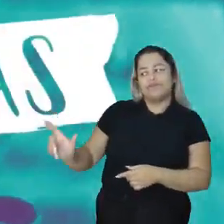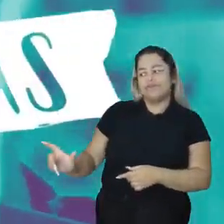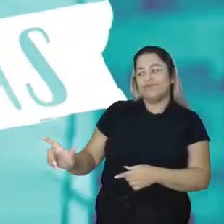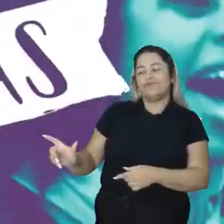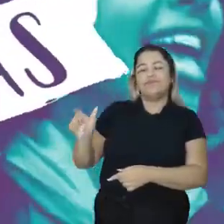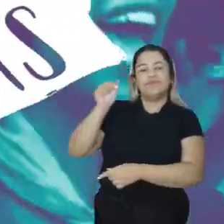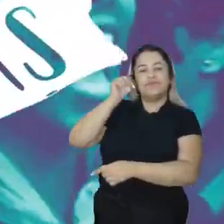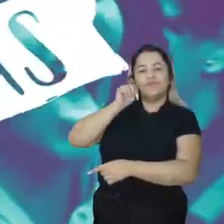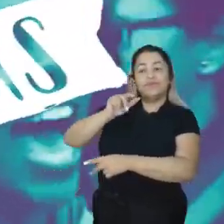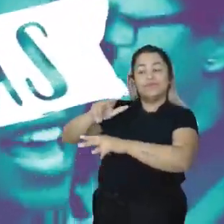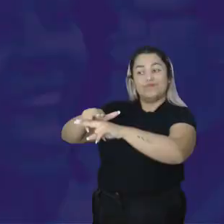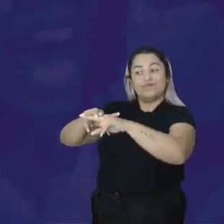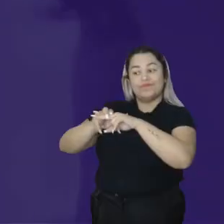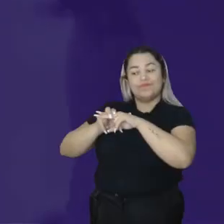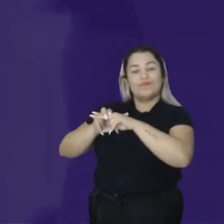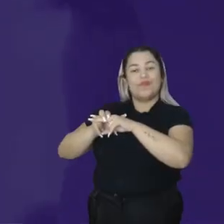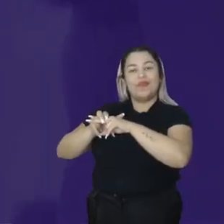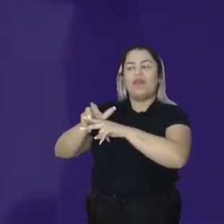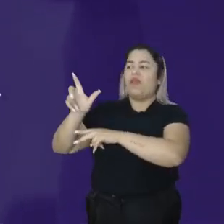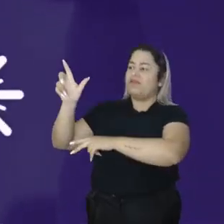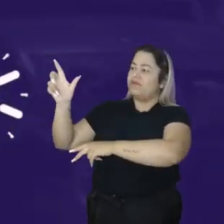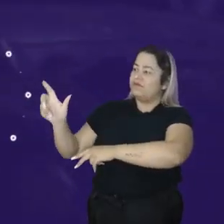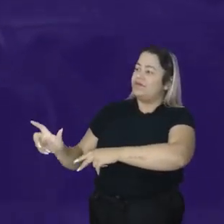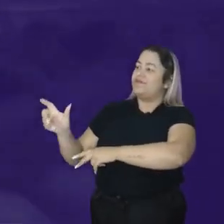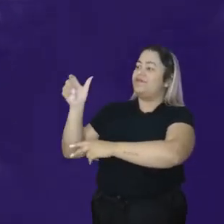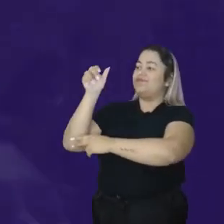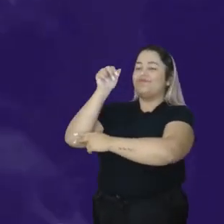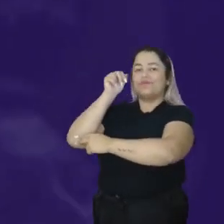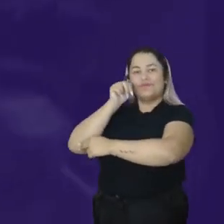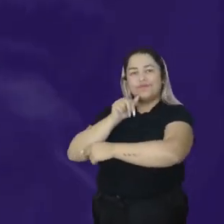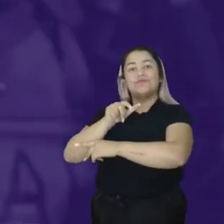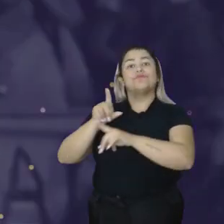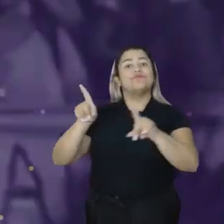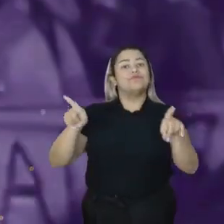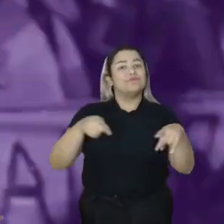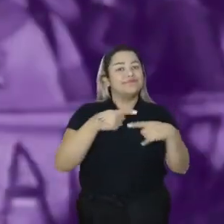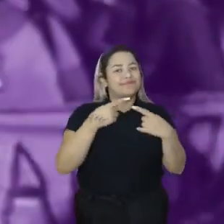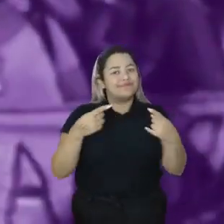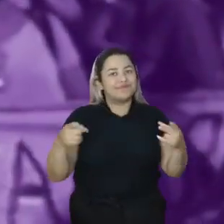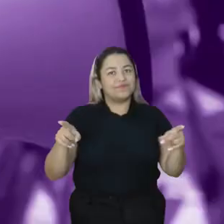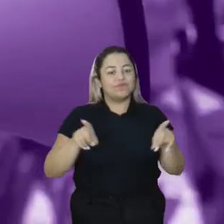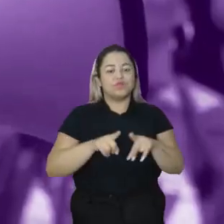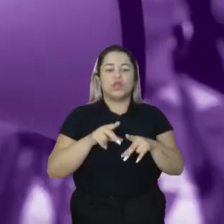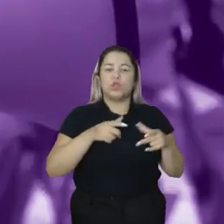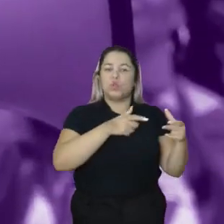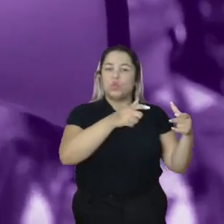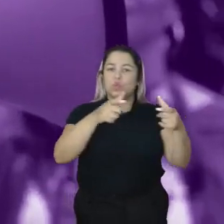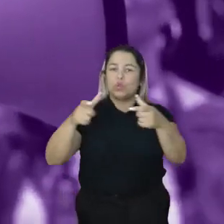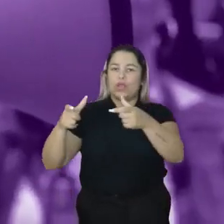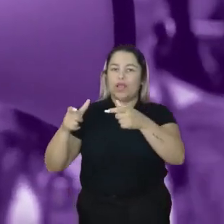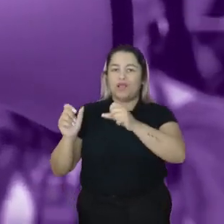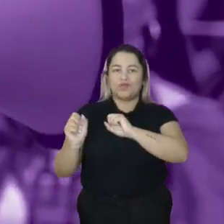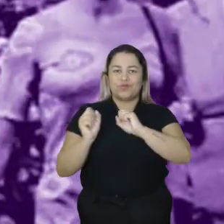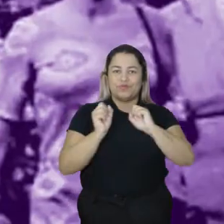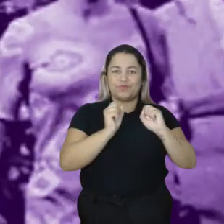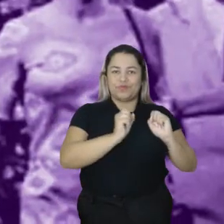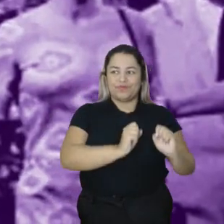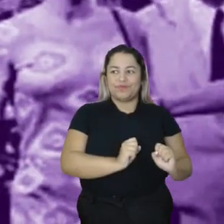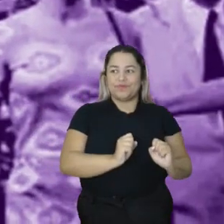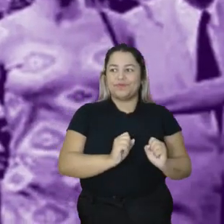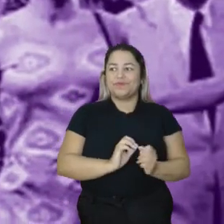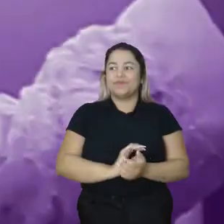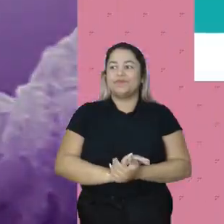Eu sou uma delas, são elas por elas, ocupando os espaços